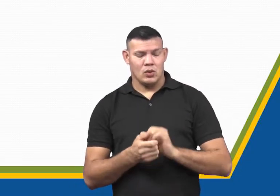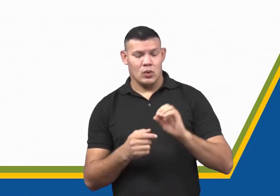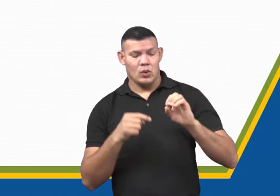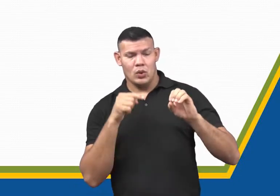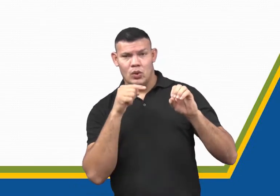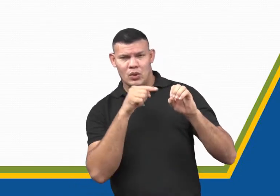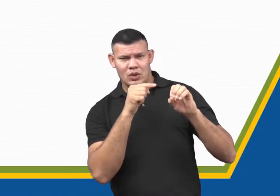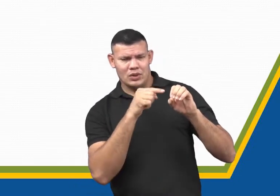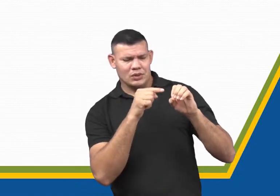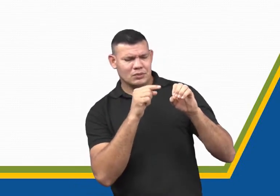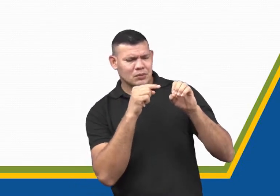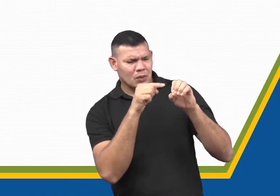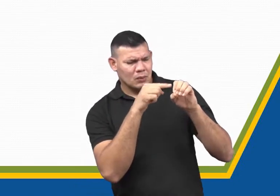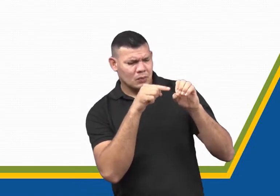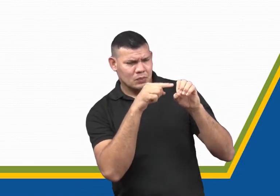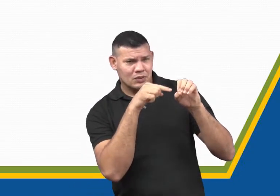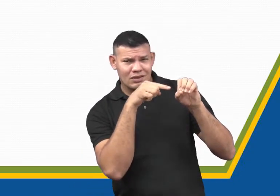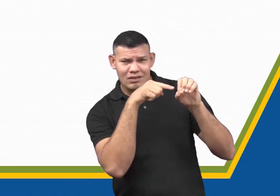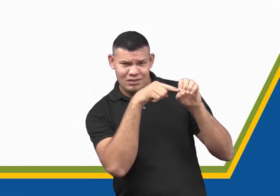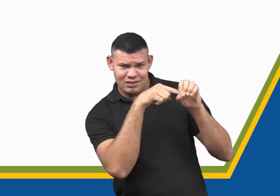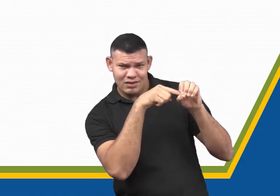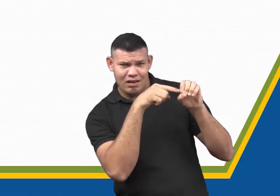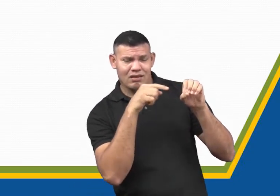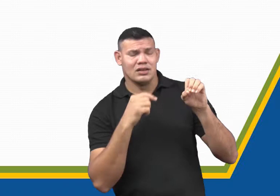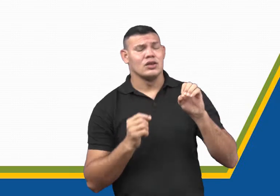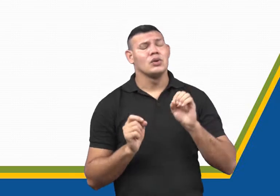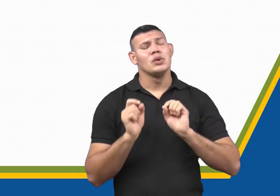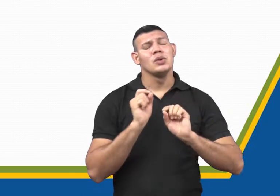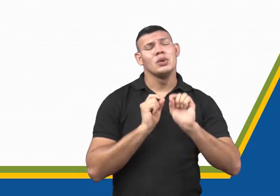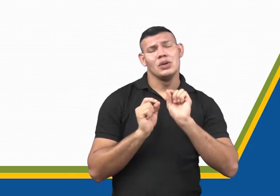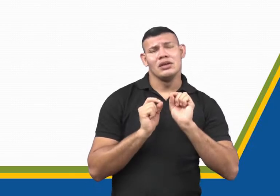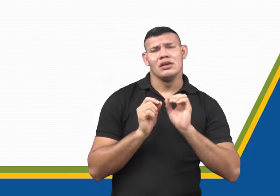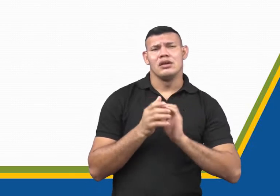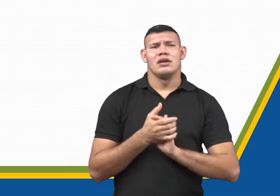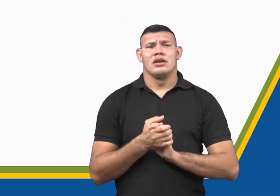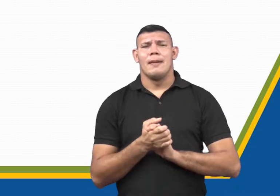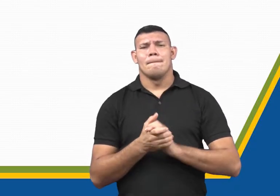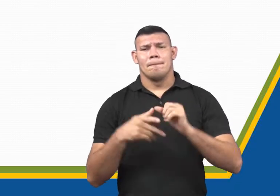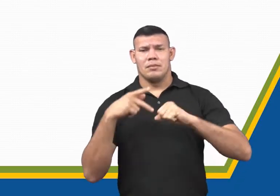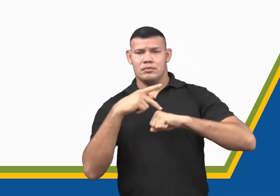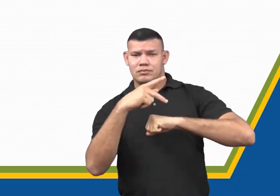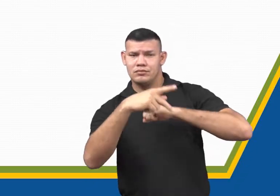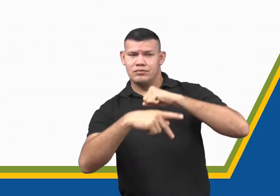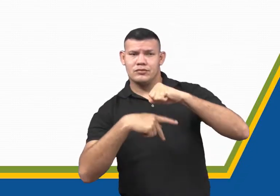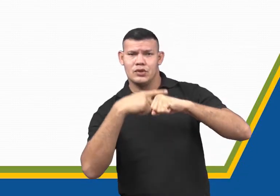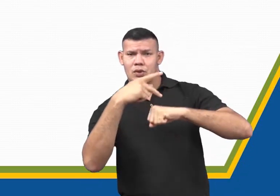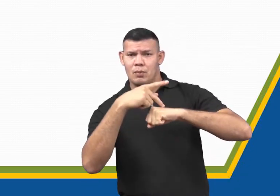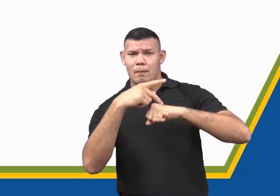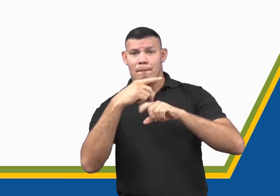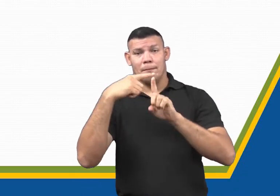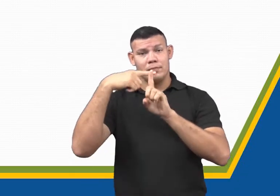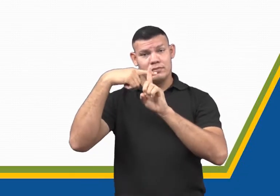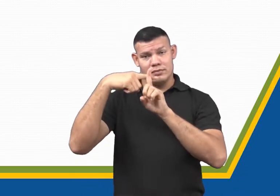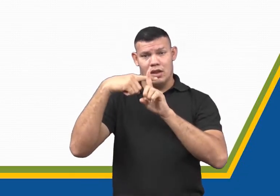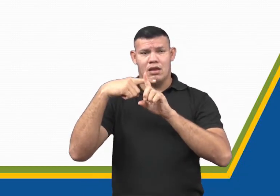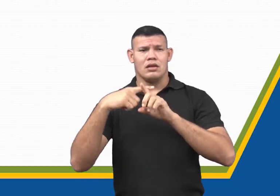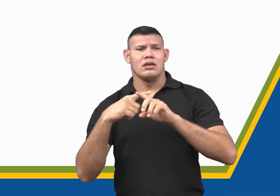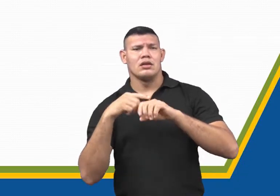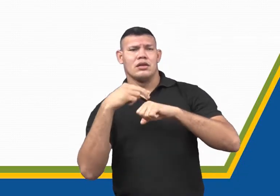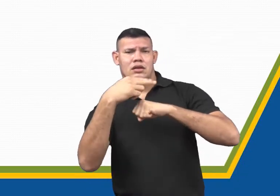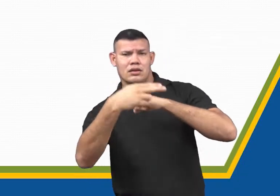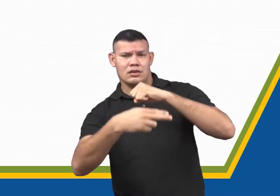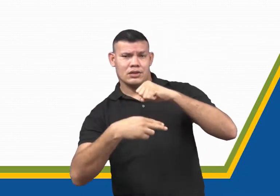núcleo, que é um núcleo positivo, onde a gente vai ter a presença dos prótons e dos nêutrons, e uma estrutura